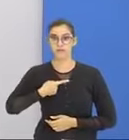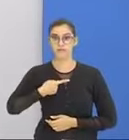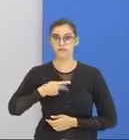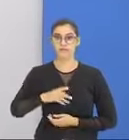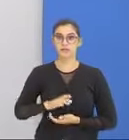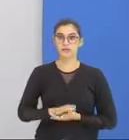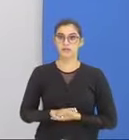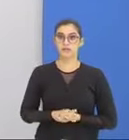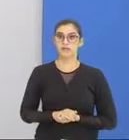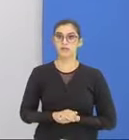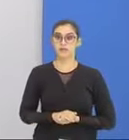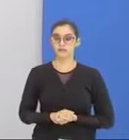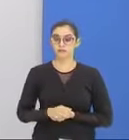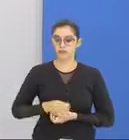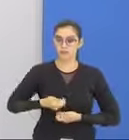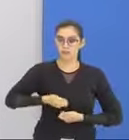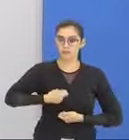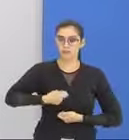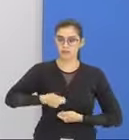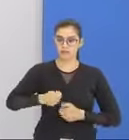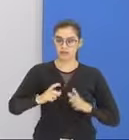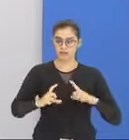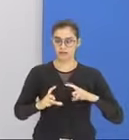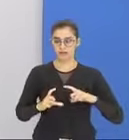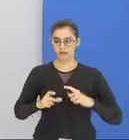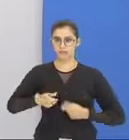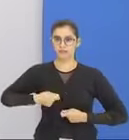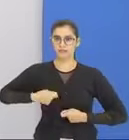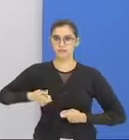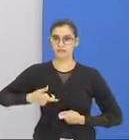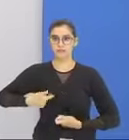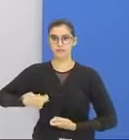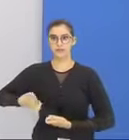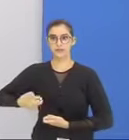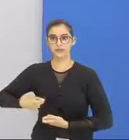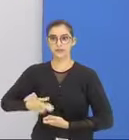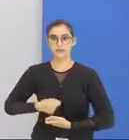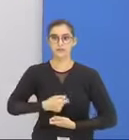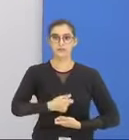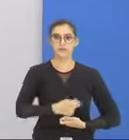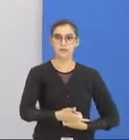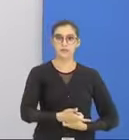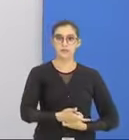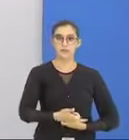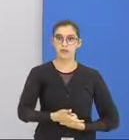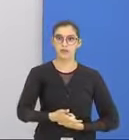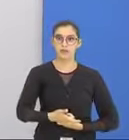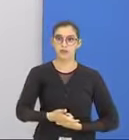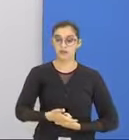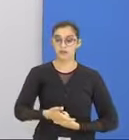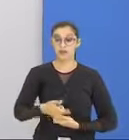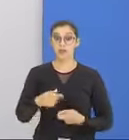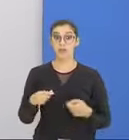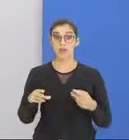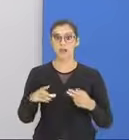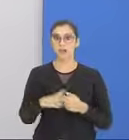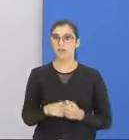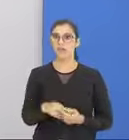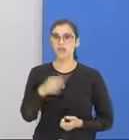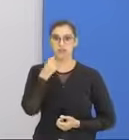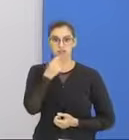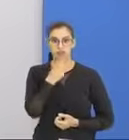o ato de jogar cartas, ele era considerado ciência. Você sabia